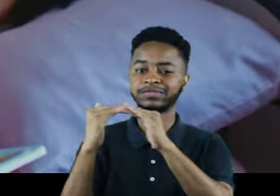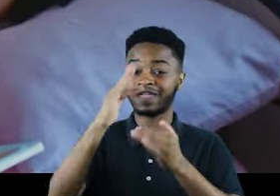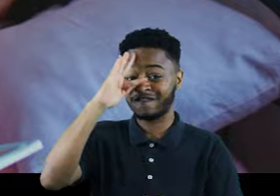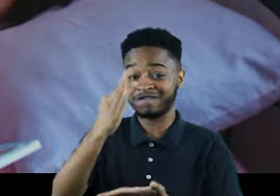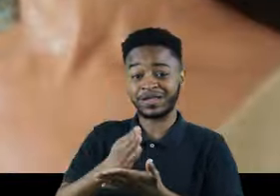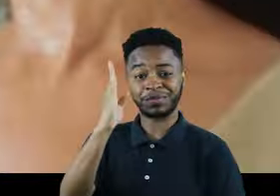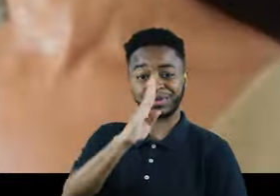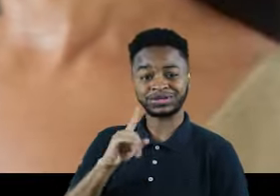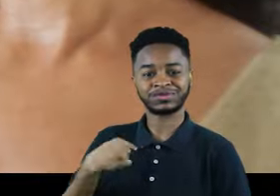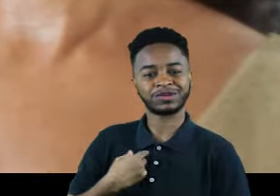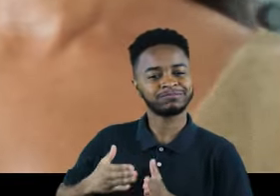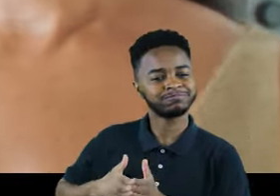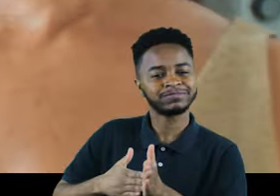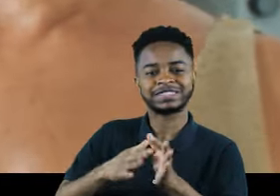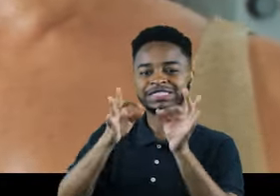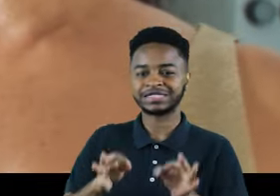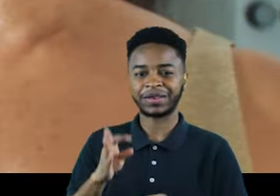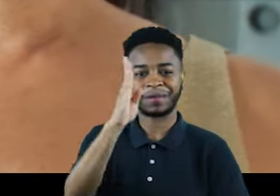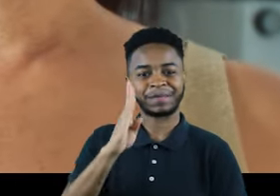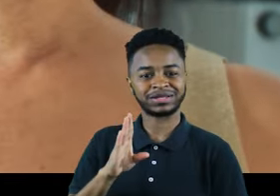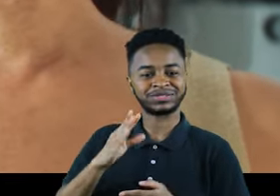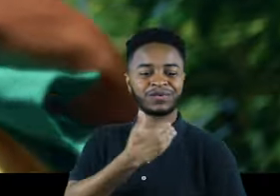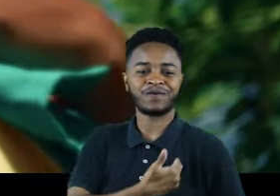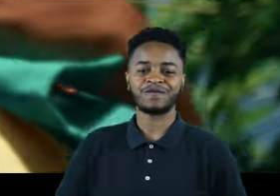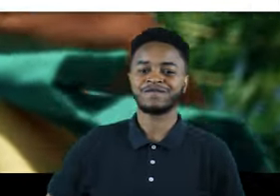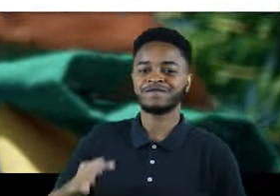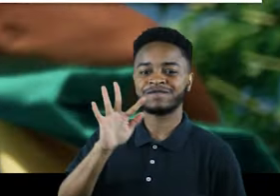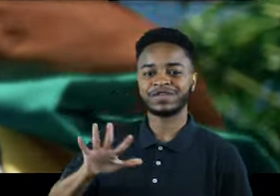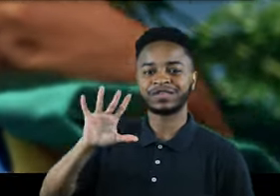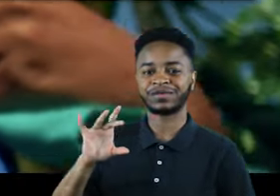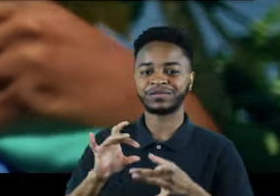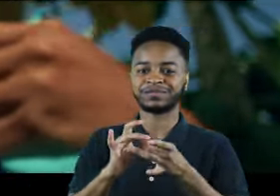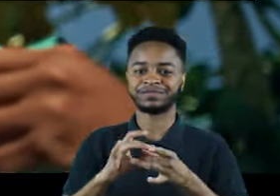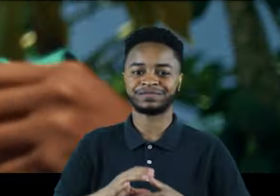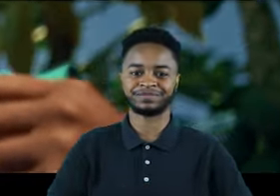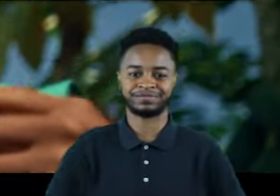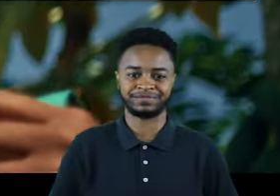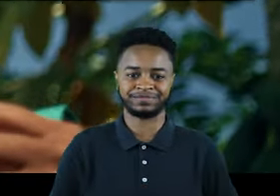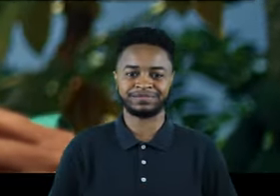É bom para todo mundo. Fé no Brasil. A gente tá no rumo certo. Brasil, Governo Federal.